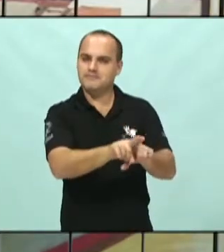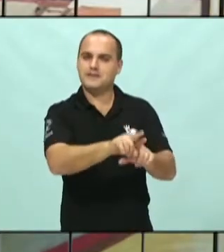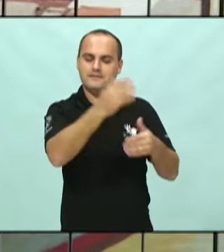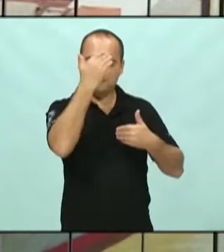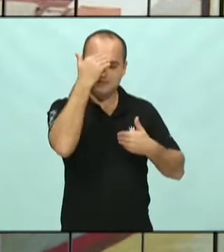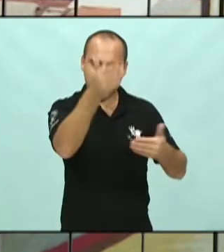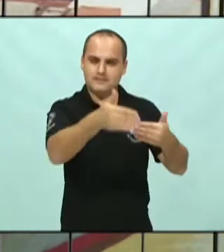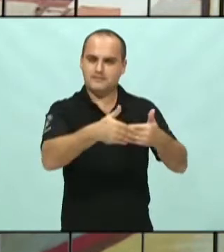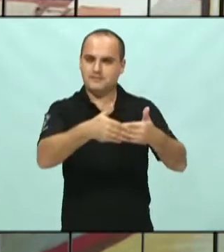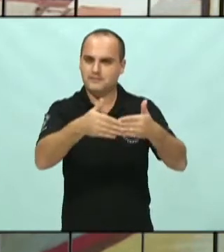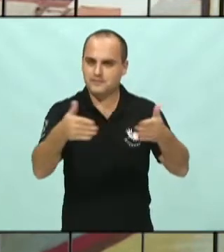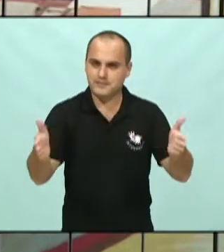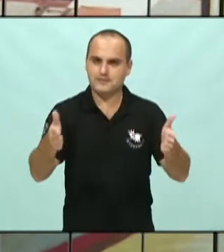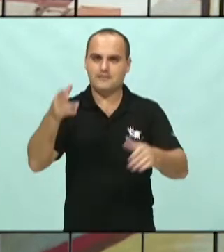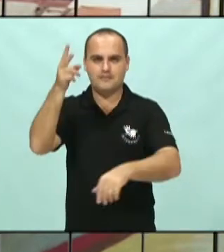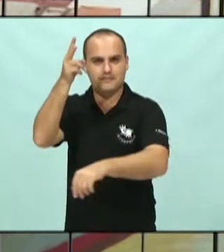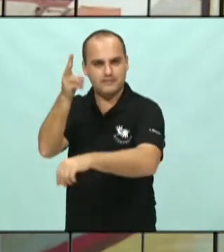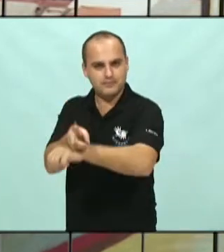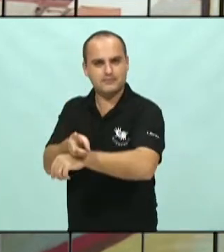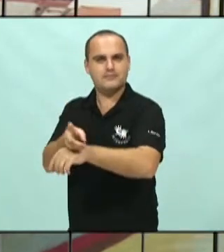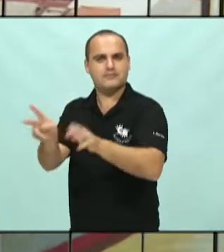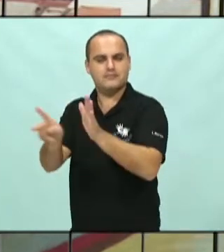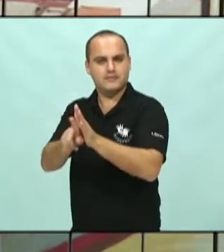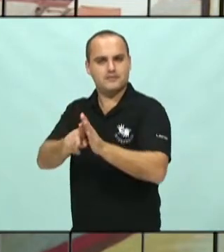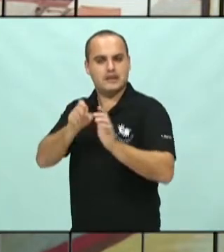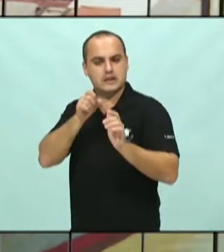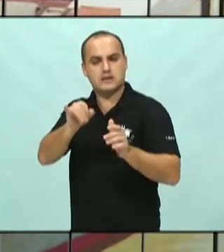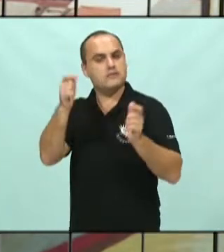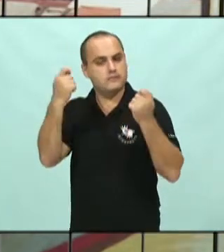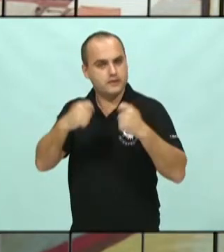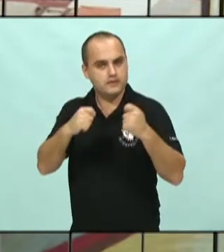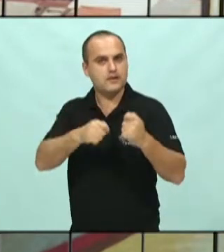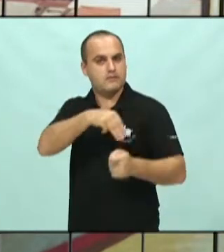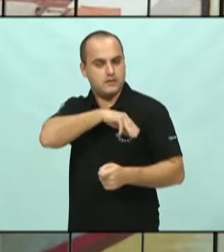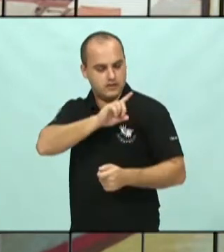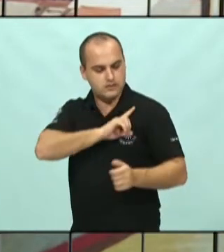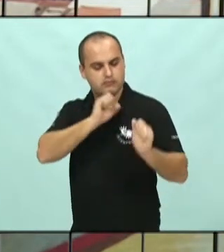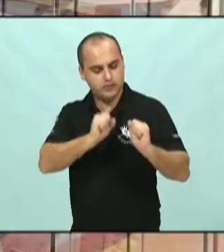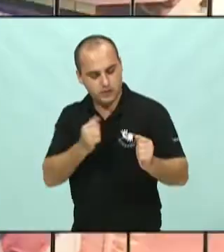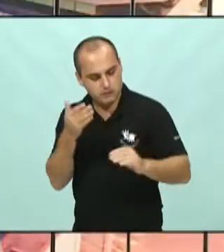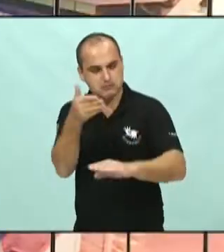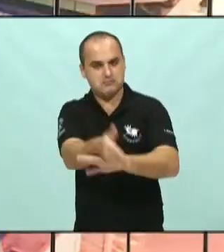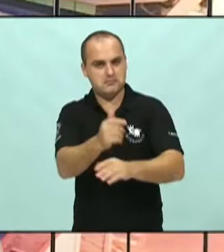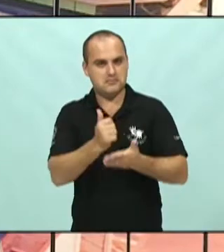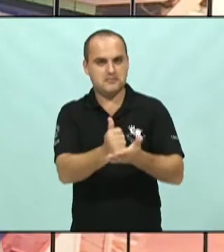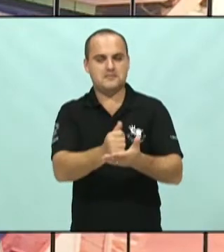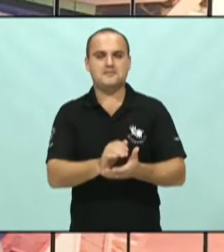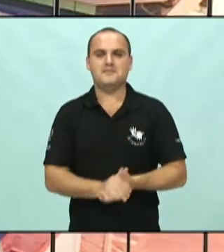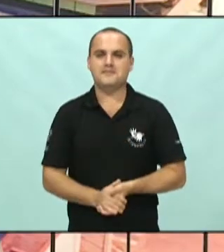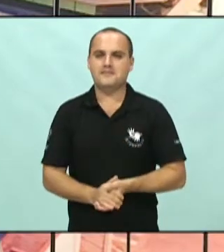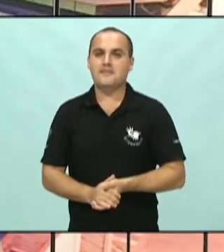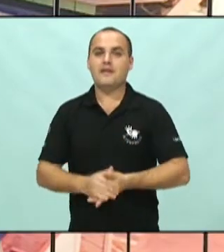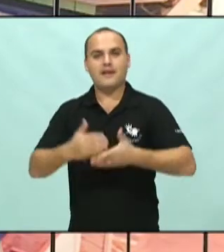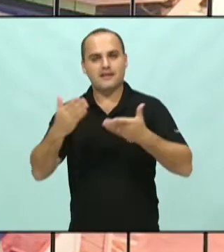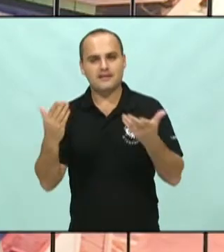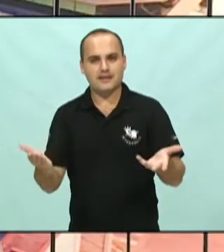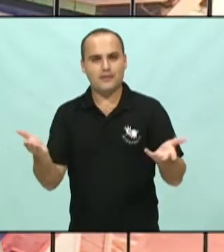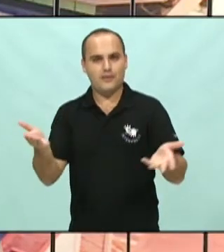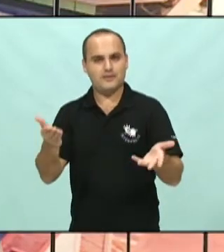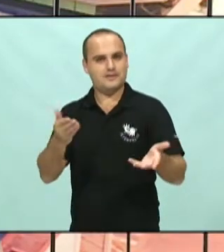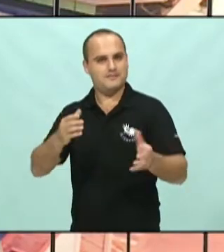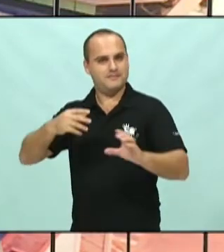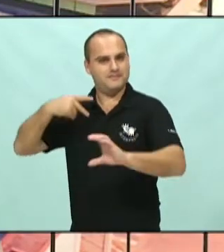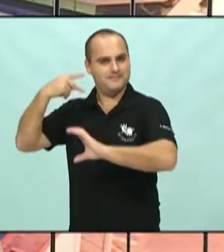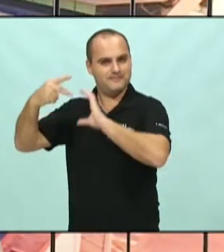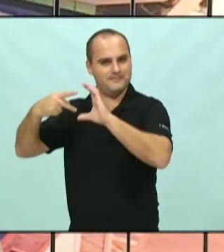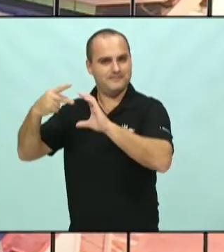portas abertas para a Câmara, para a TV Câmara. Quando vocês precisarem de alguma coisa do Marcílio, conte conosco. Bom, o Câmara Aberta de hoje